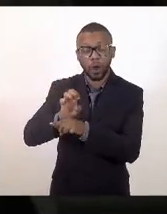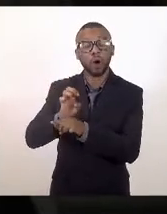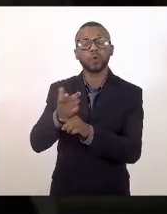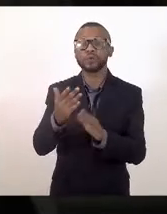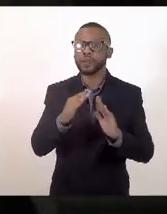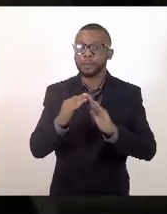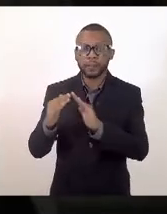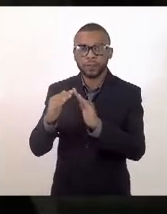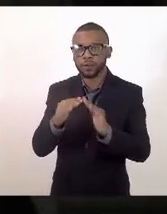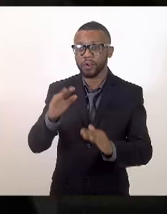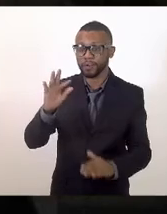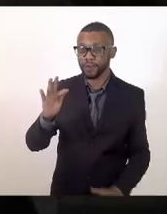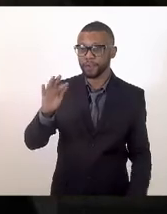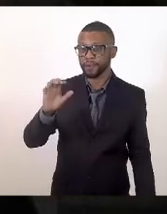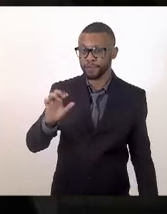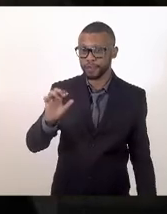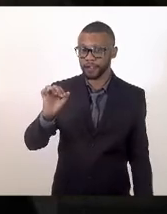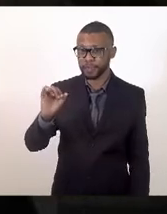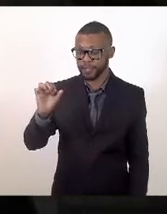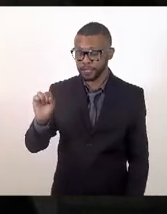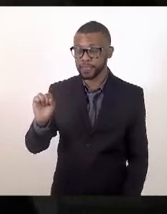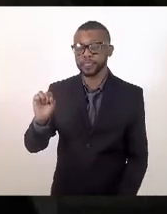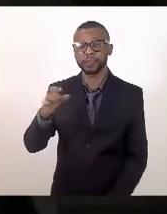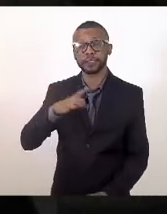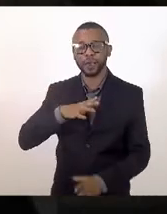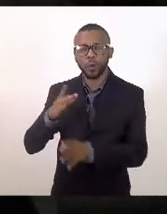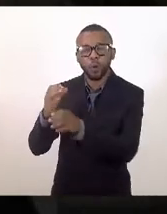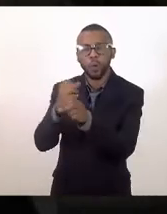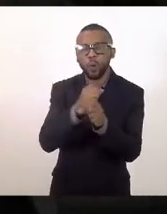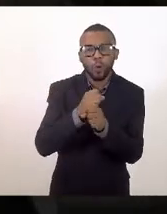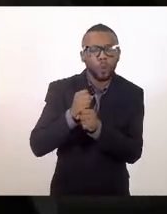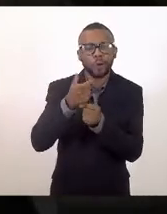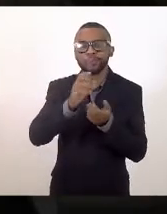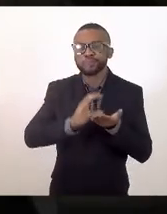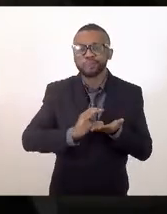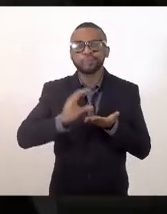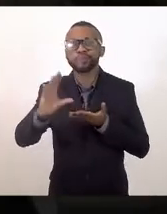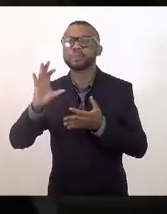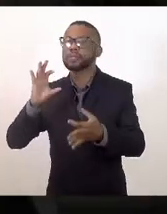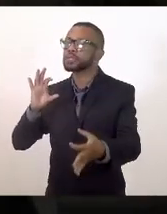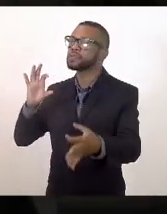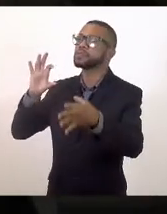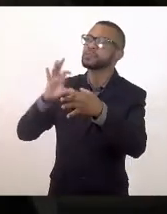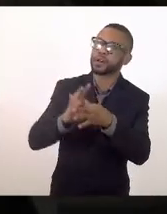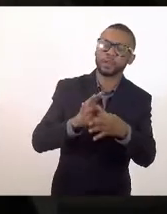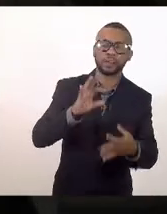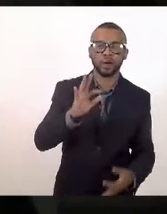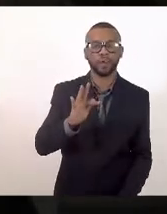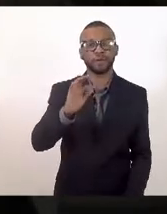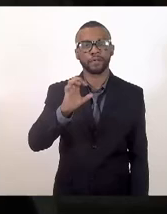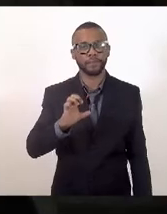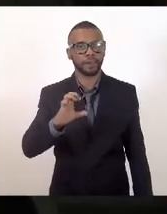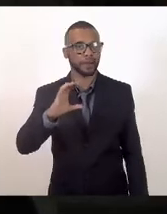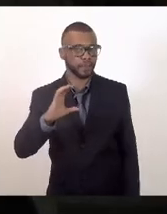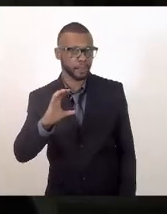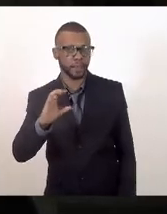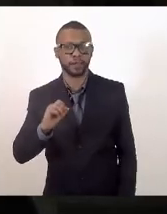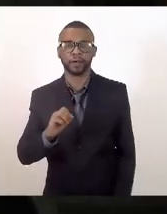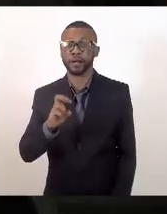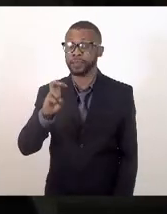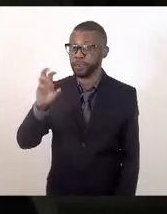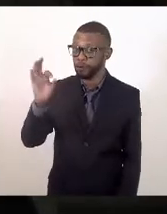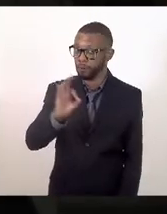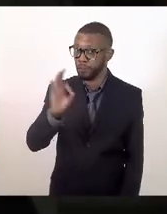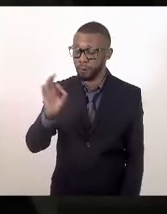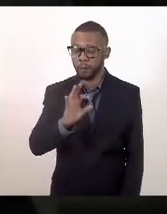Social, o FEIS, que tem uma dotação orçamentária em boa medida vinculada ao FECP. 5% do